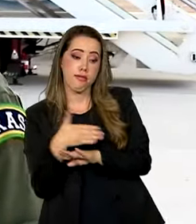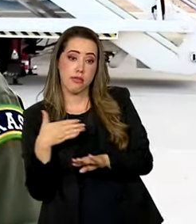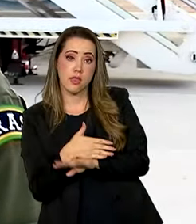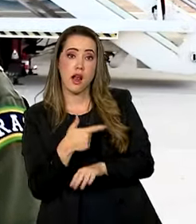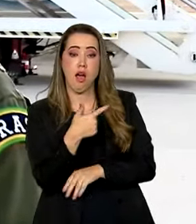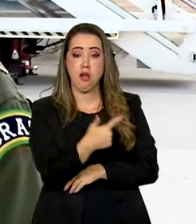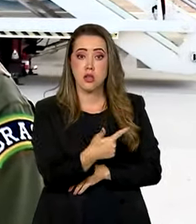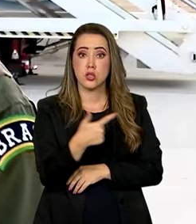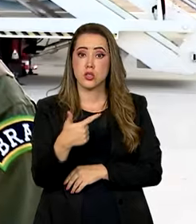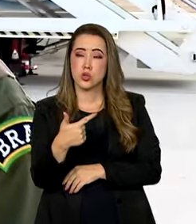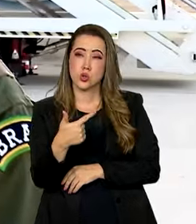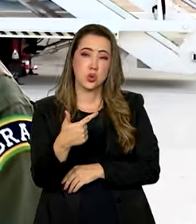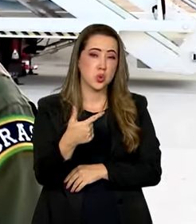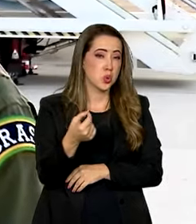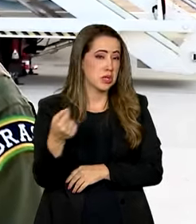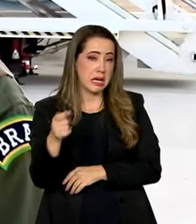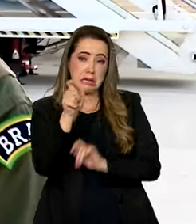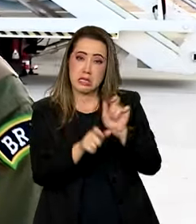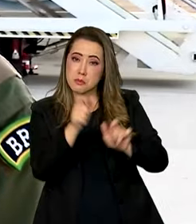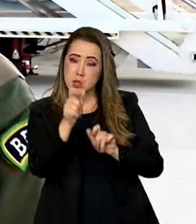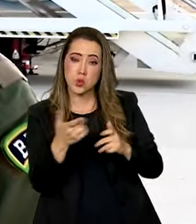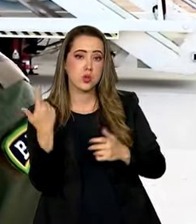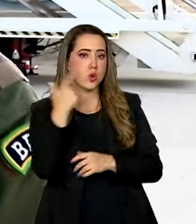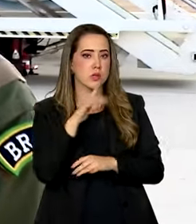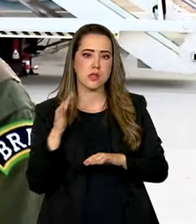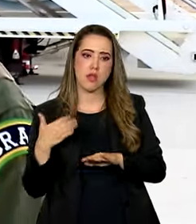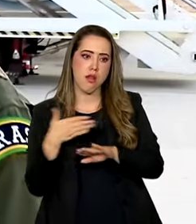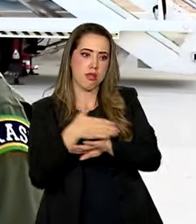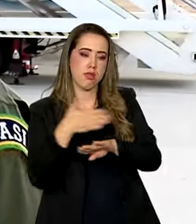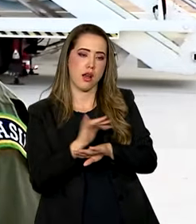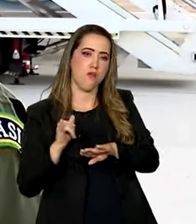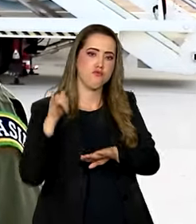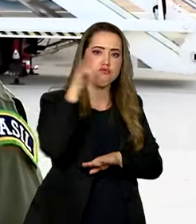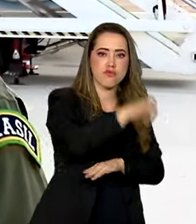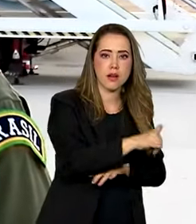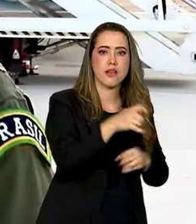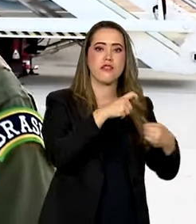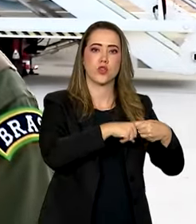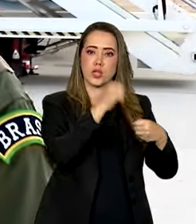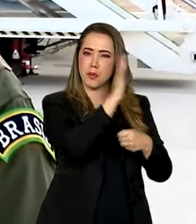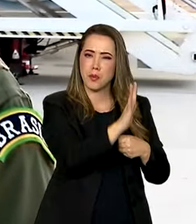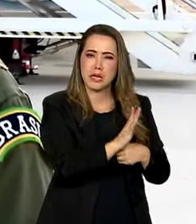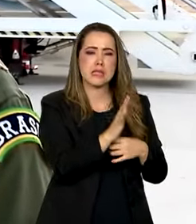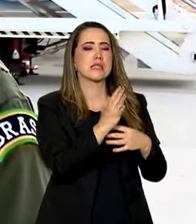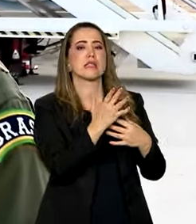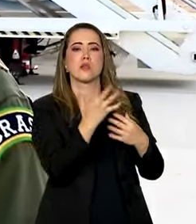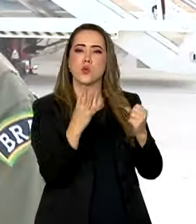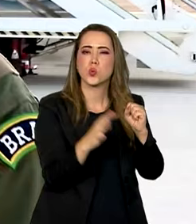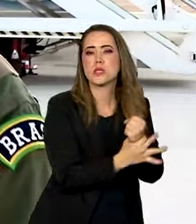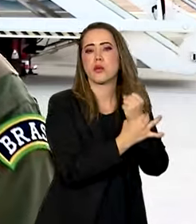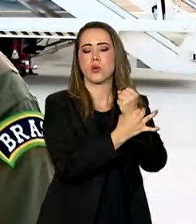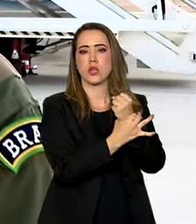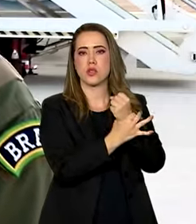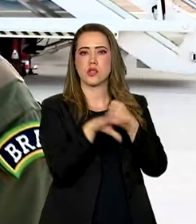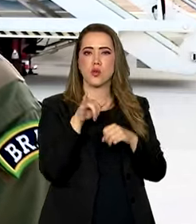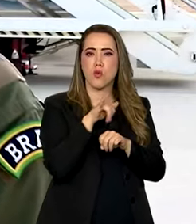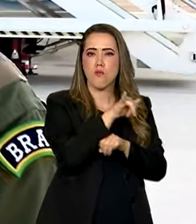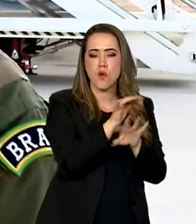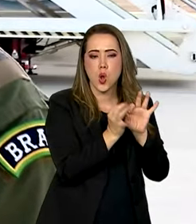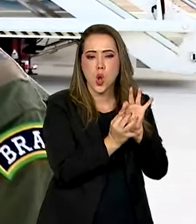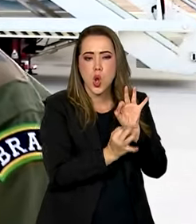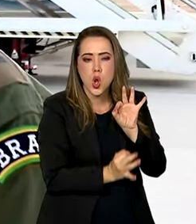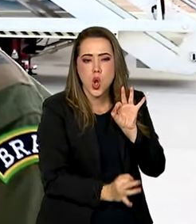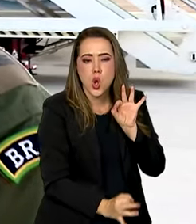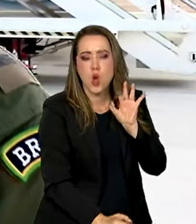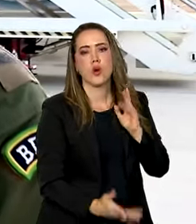200 e poucas pessoas para dentro em segurança e decolar em segurança e aterrissar em segurança num voo longo, desgastante. Não há nada